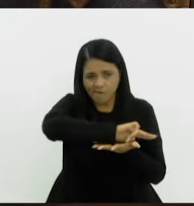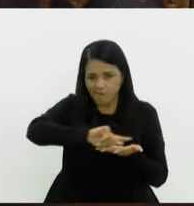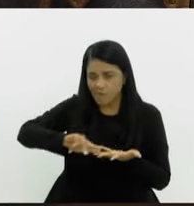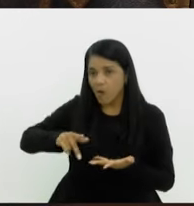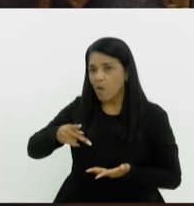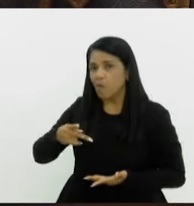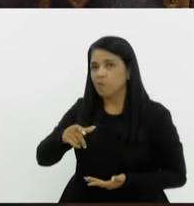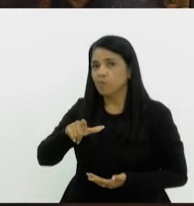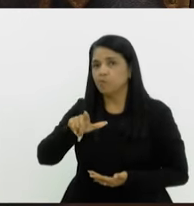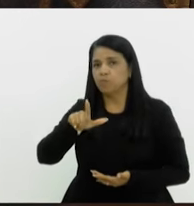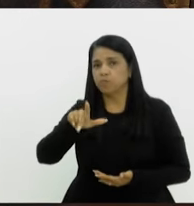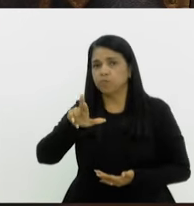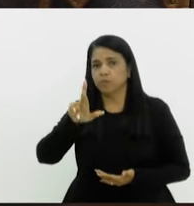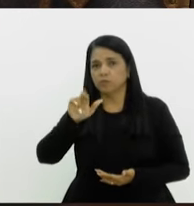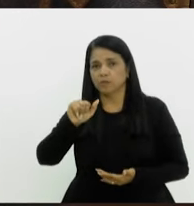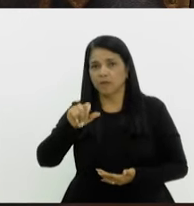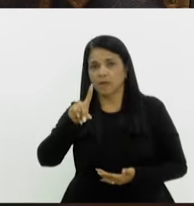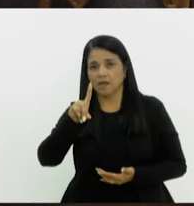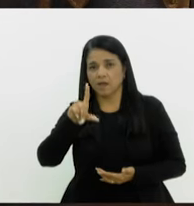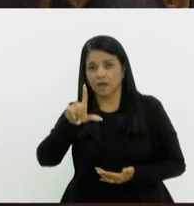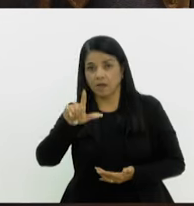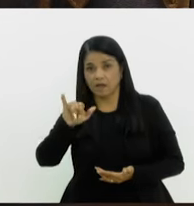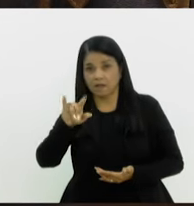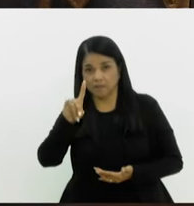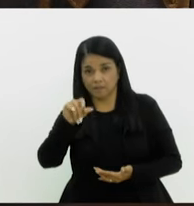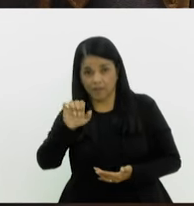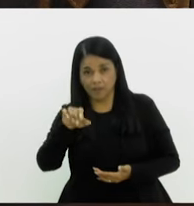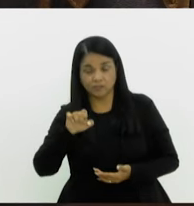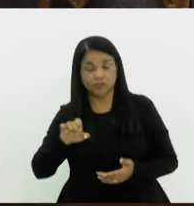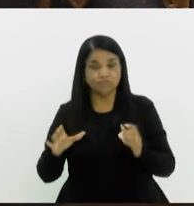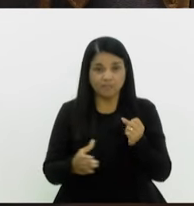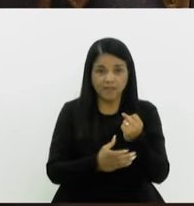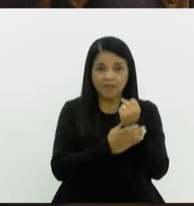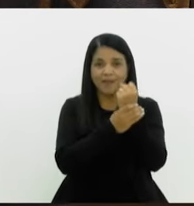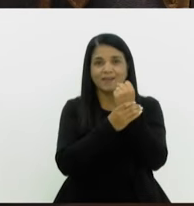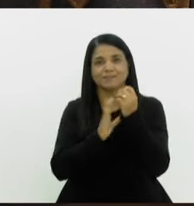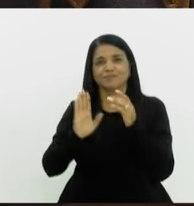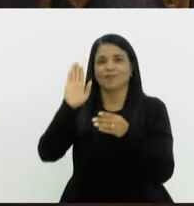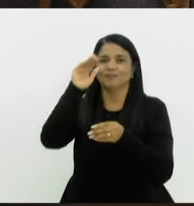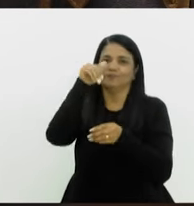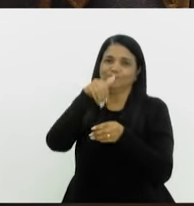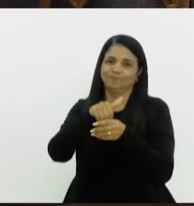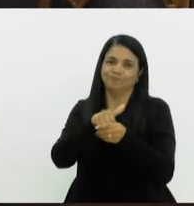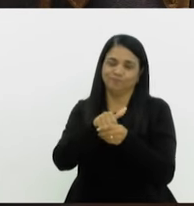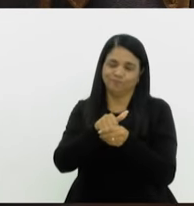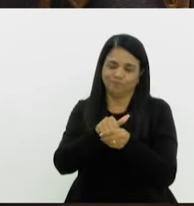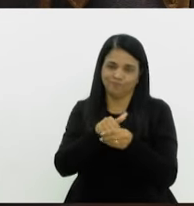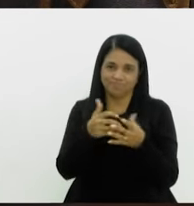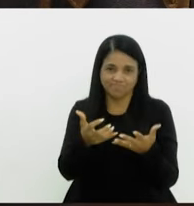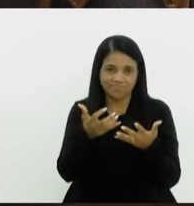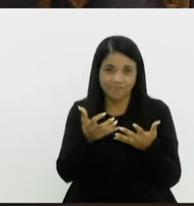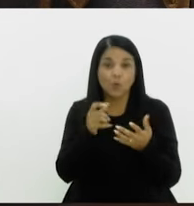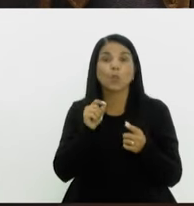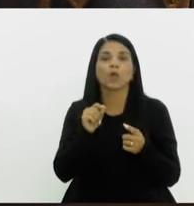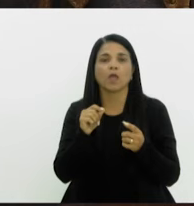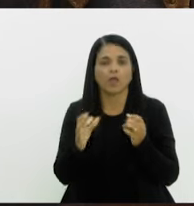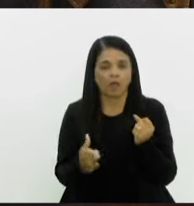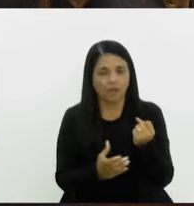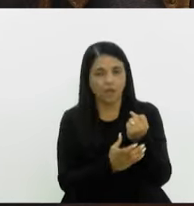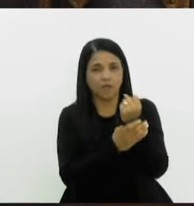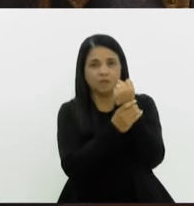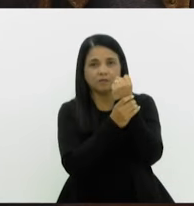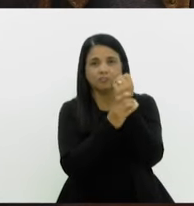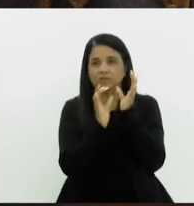fundamental pra gente garantir o que a justiça eleitoral eh quer de nós que que ela quer de nós garantir a